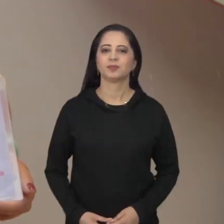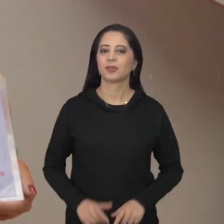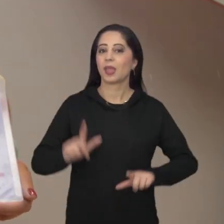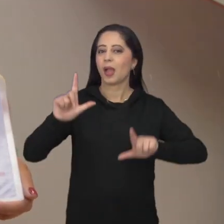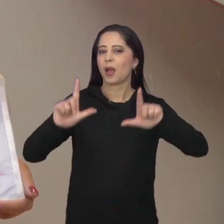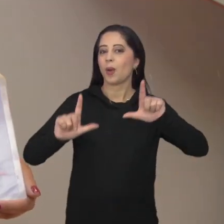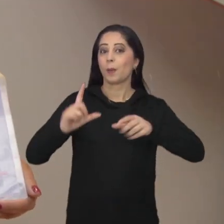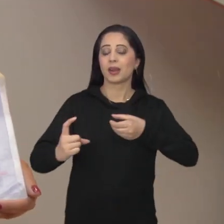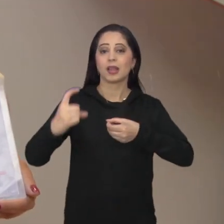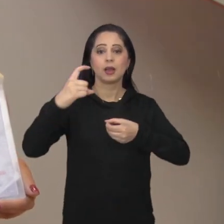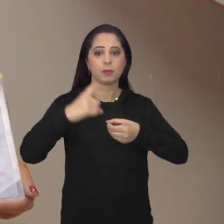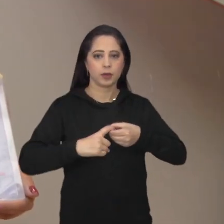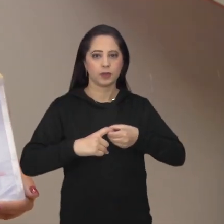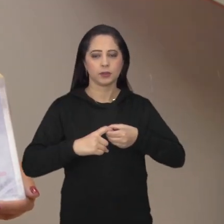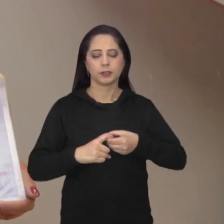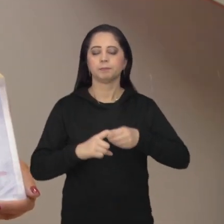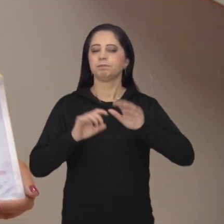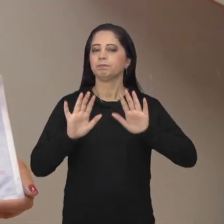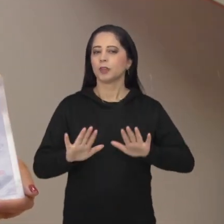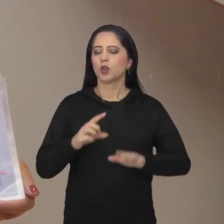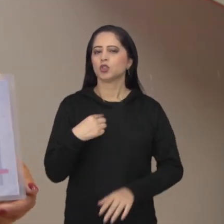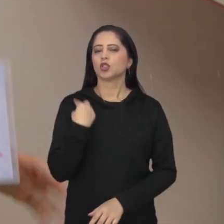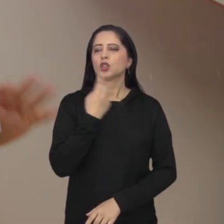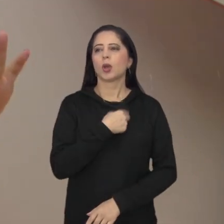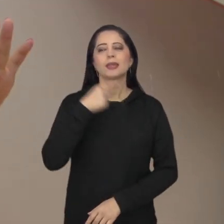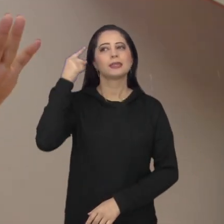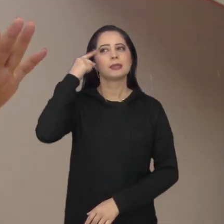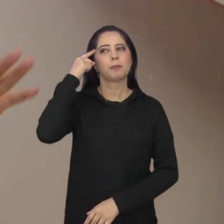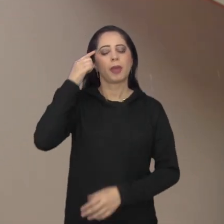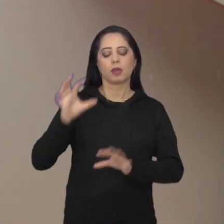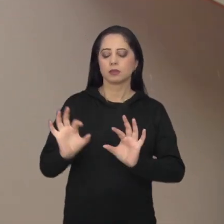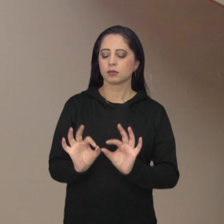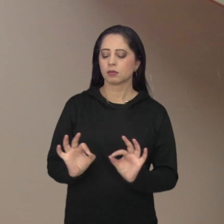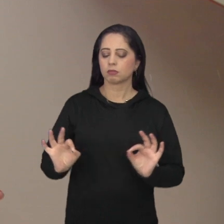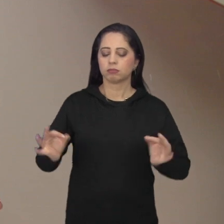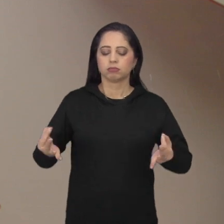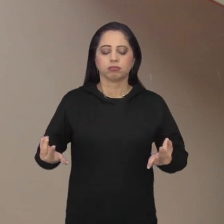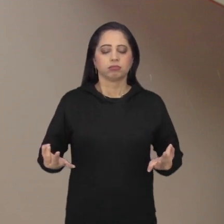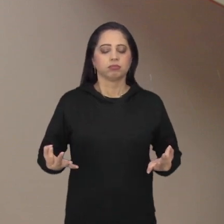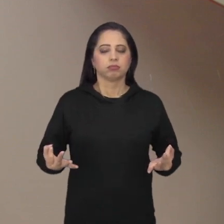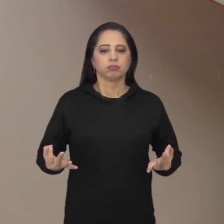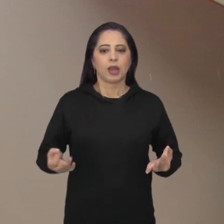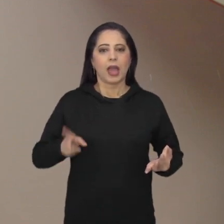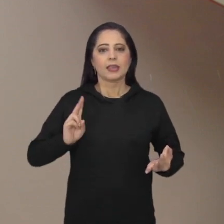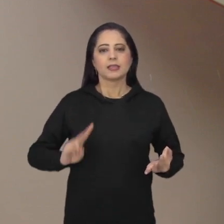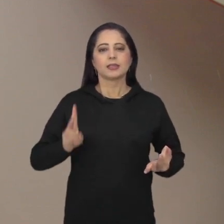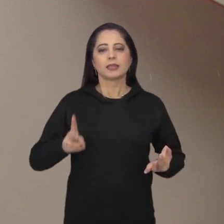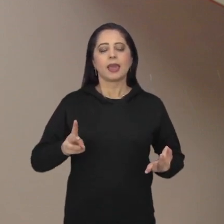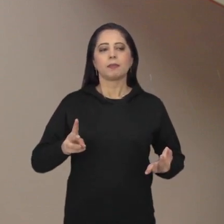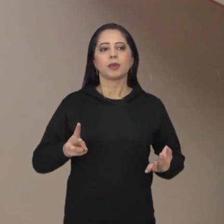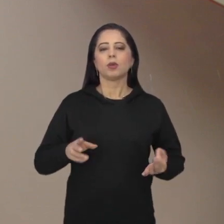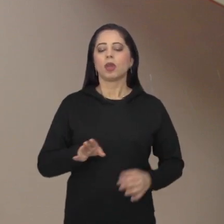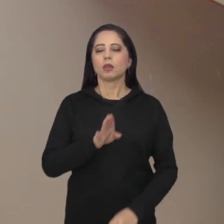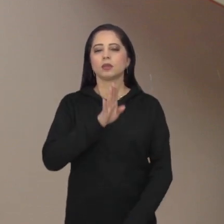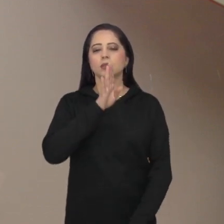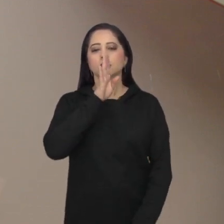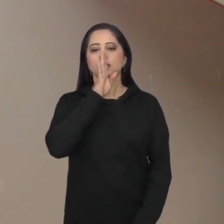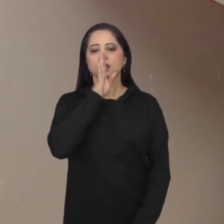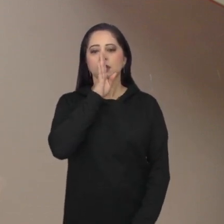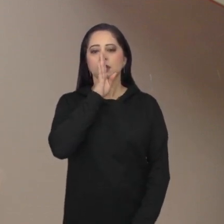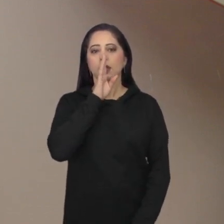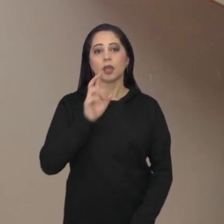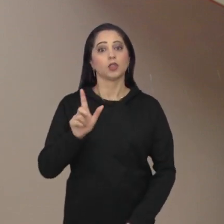Estamos de volta. Quando pensamos em meditação, logo associamos a prática ao silêncio mental em posição